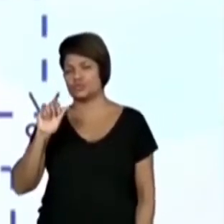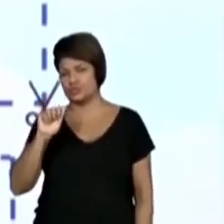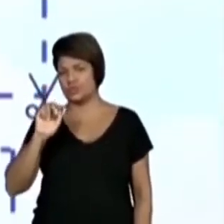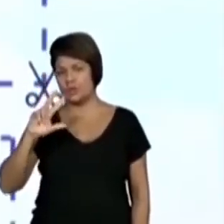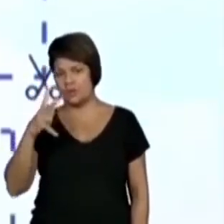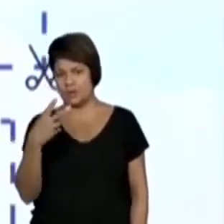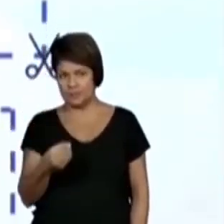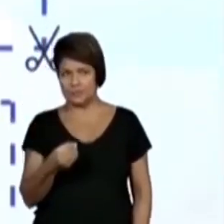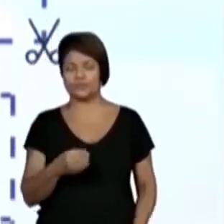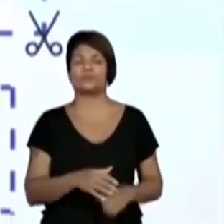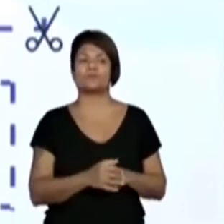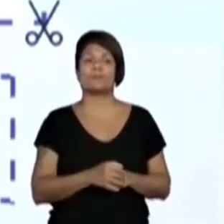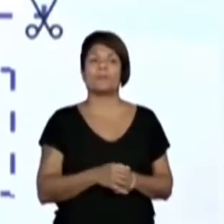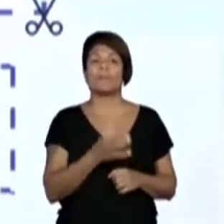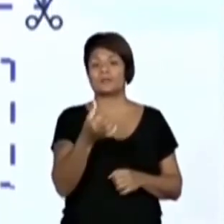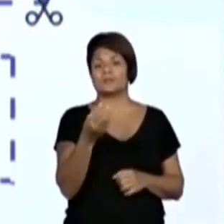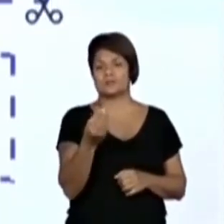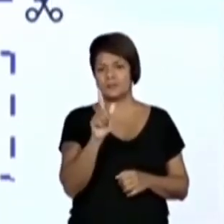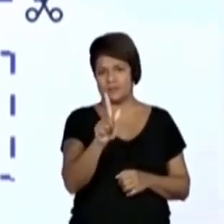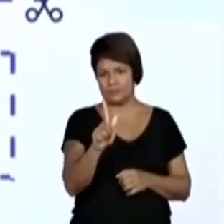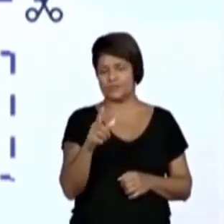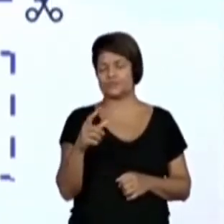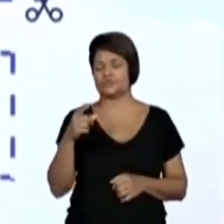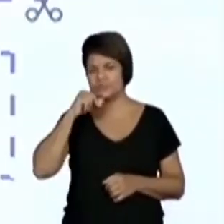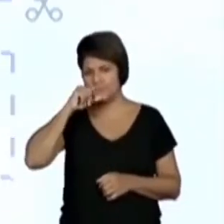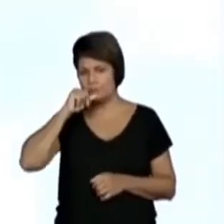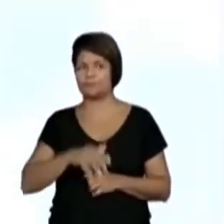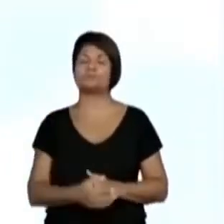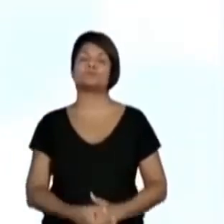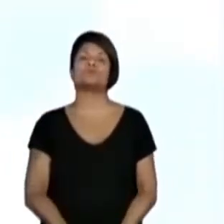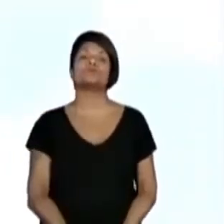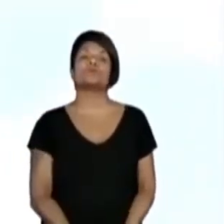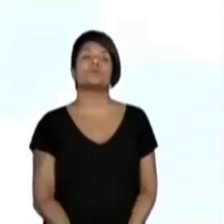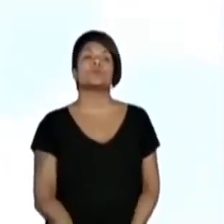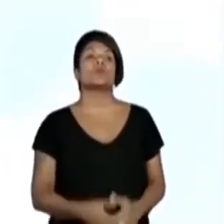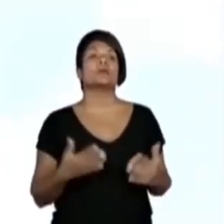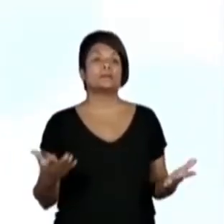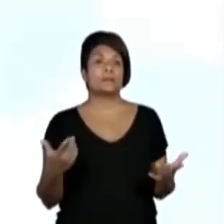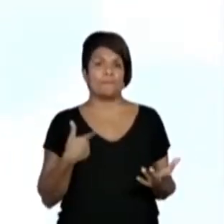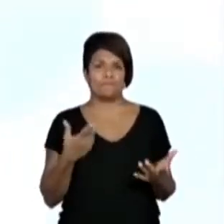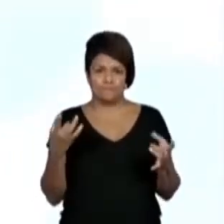picado, 60 gramas de sal. Nossa receita